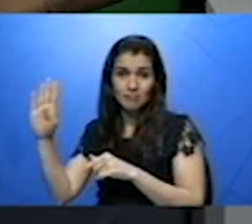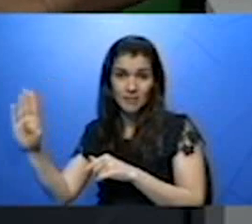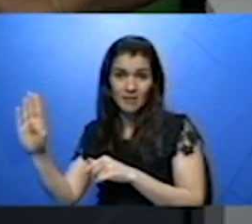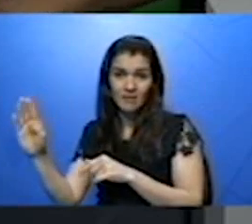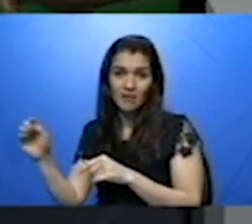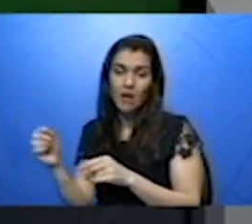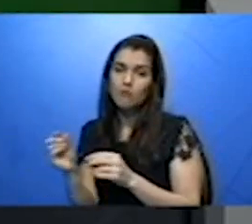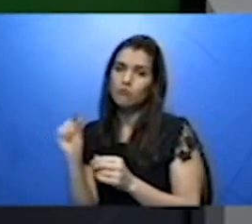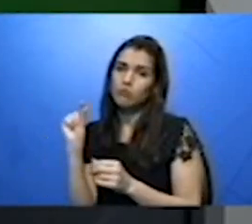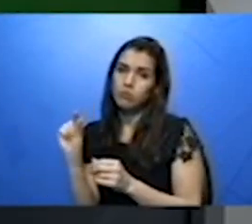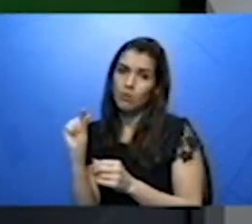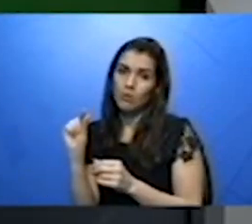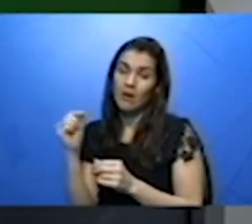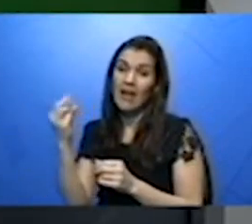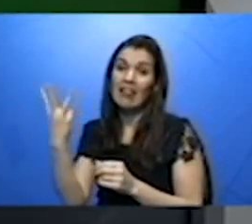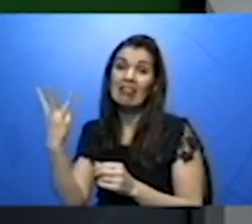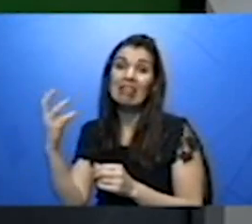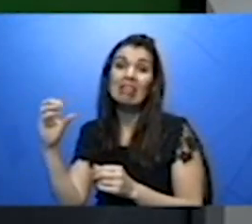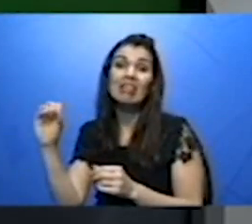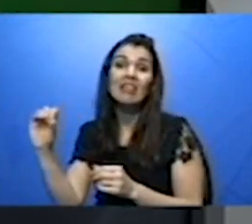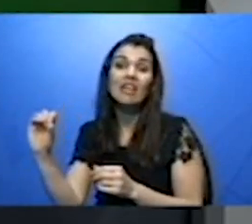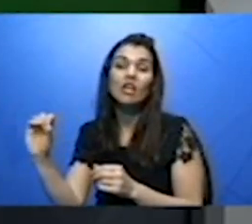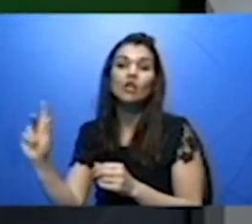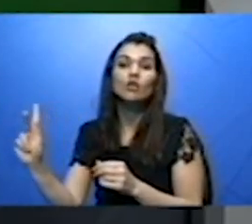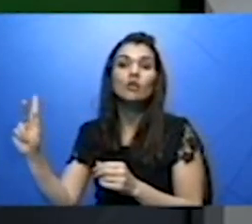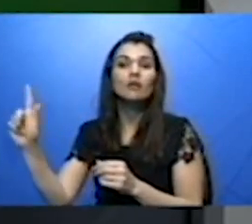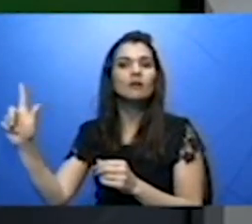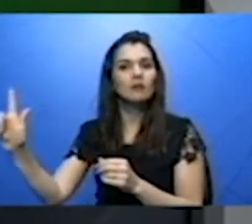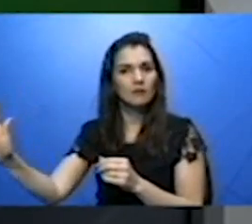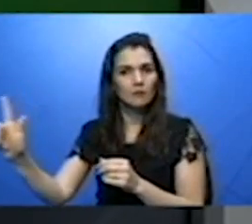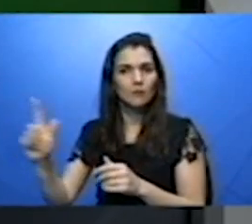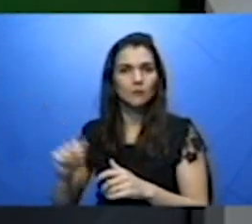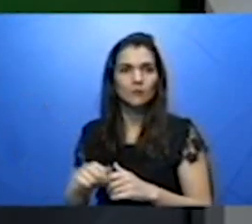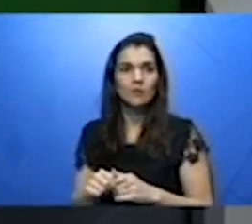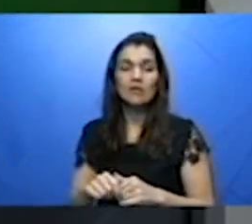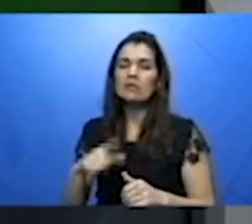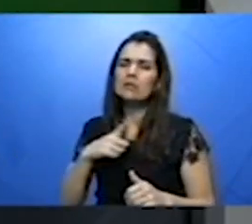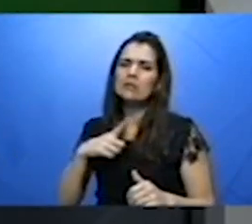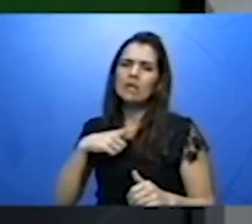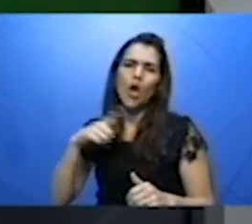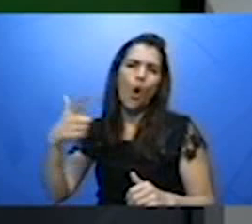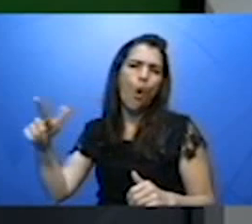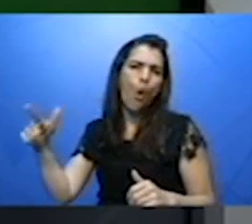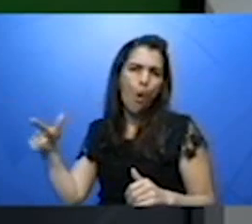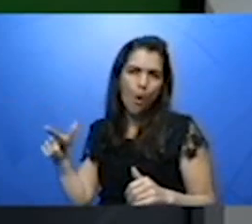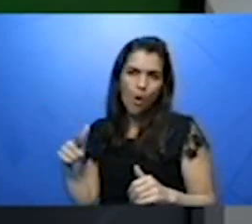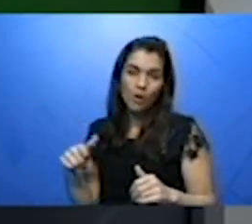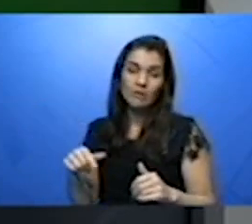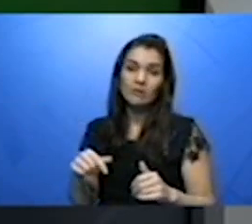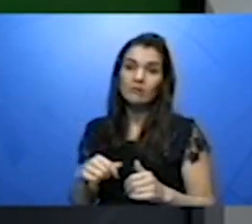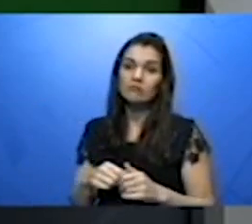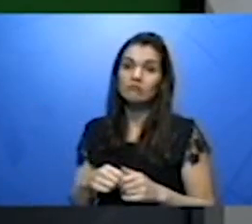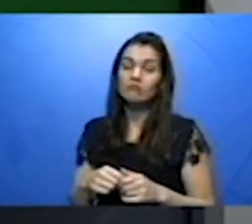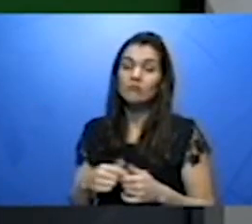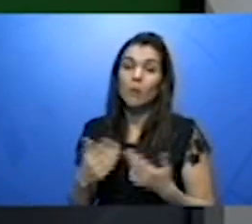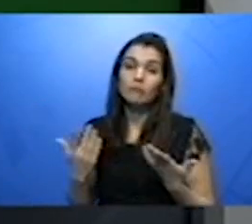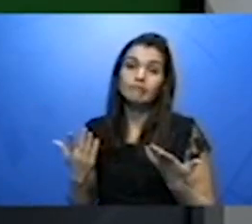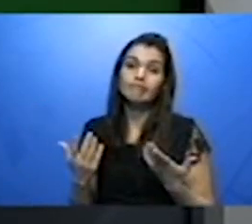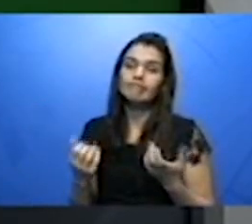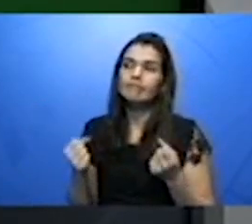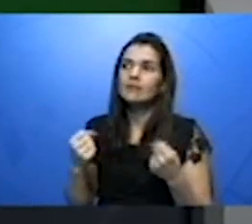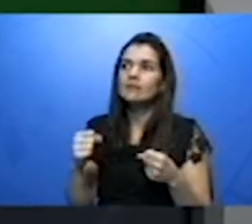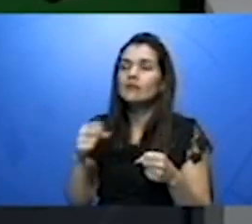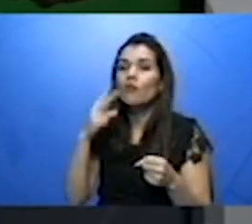30 kg tem outros tipos de balança também né dependendo do material que nós precisamos